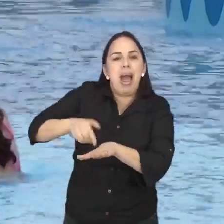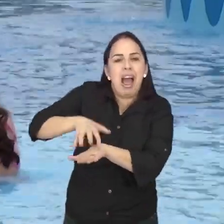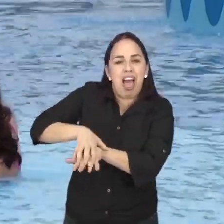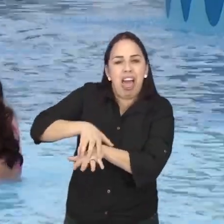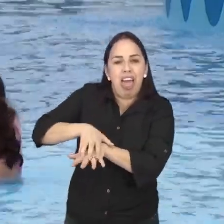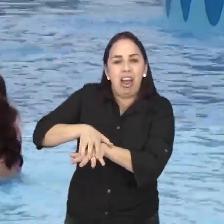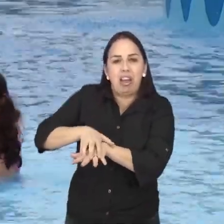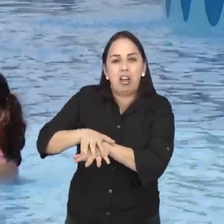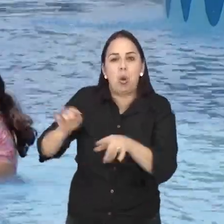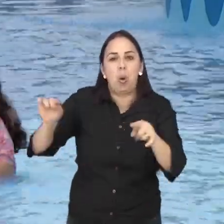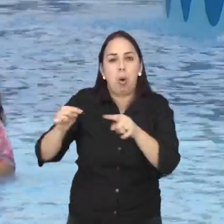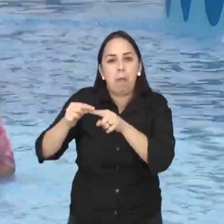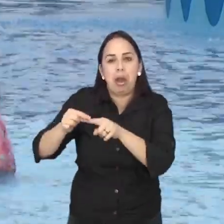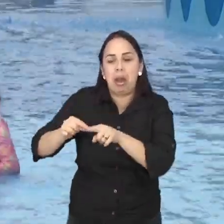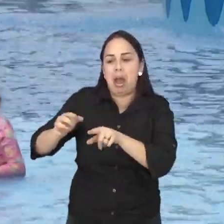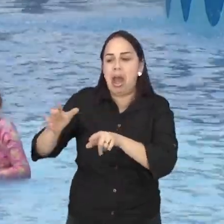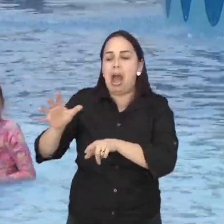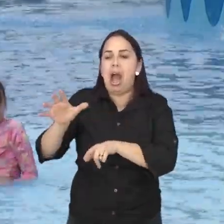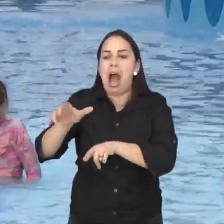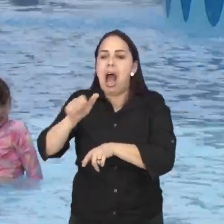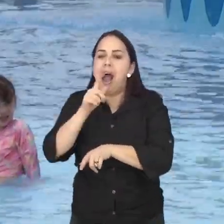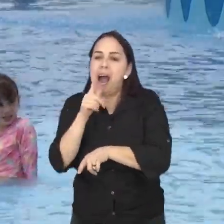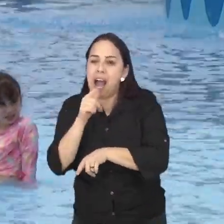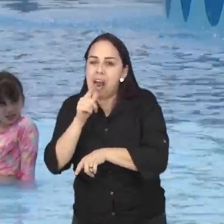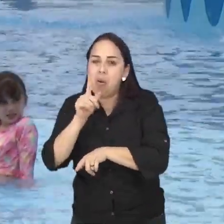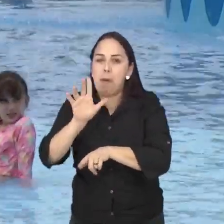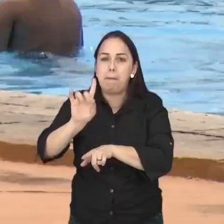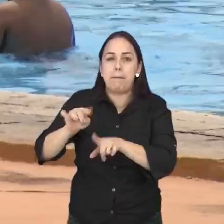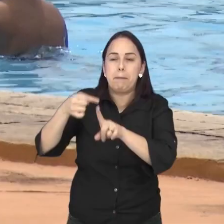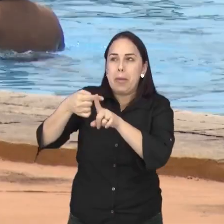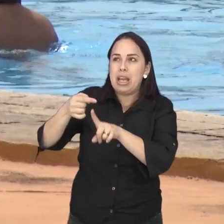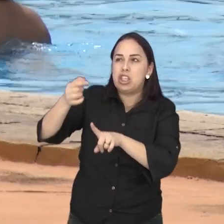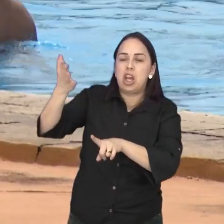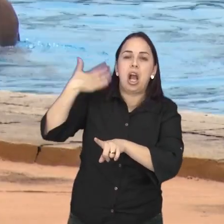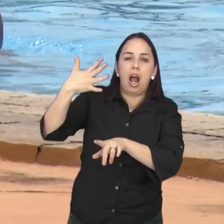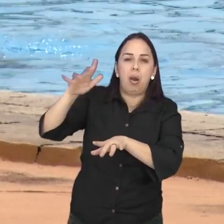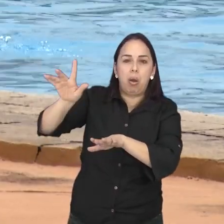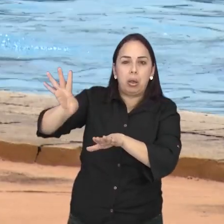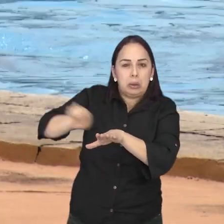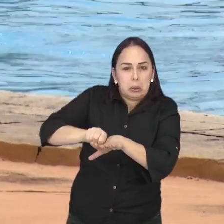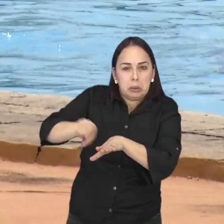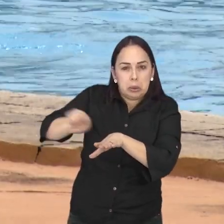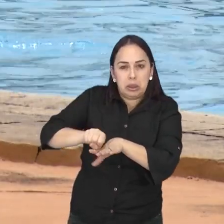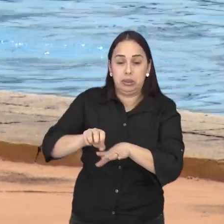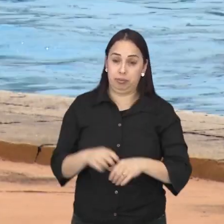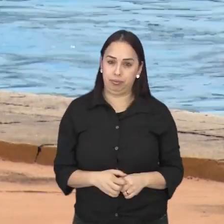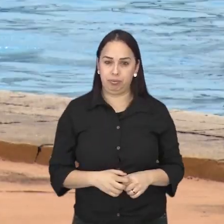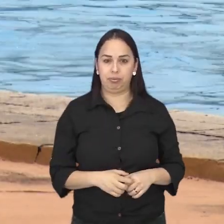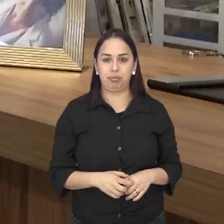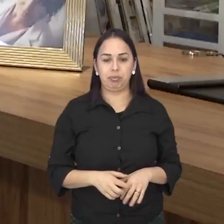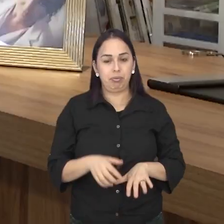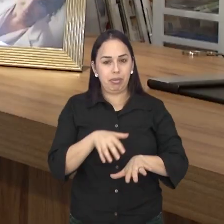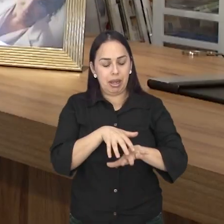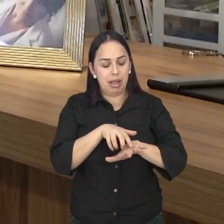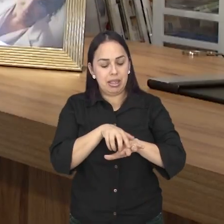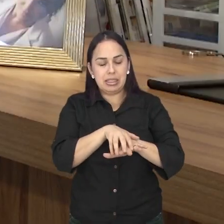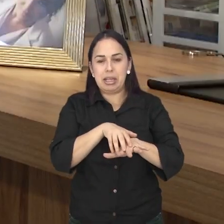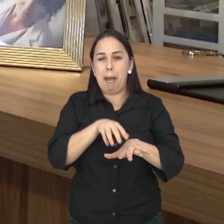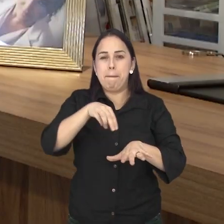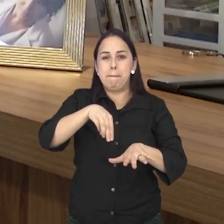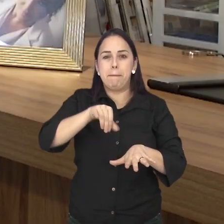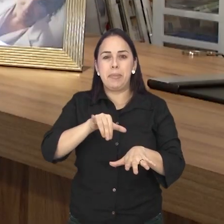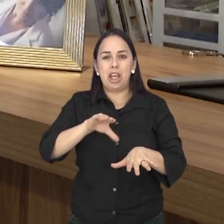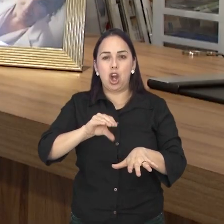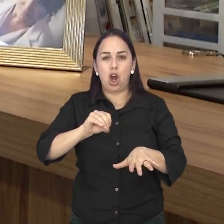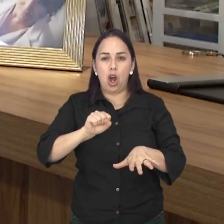ano, porque a combinação de umidade e altas temperaturas são favoráveis à proliferação de fungos. As micoses, elas